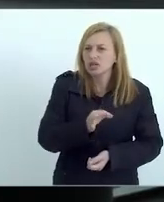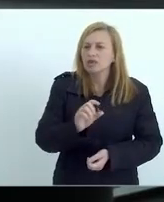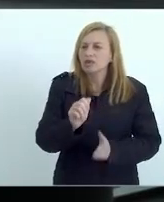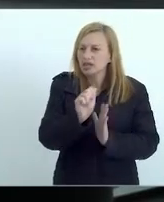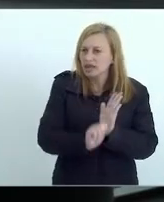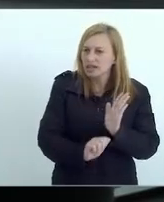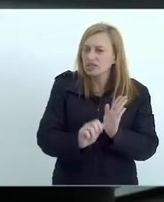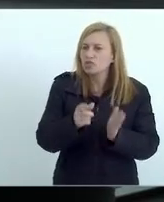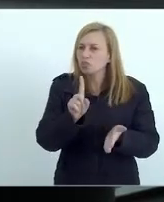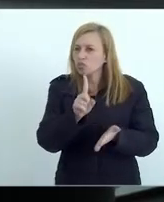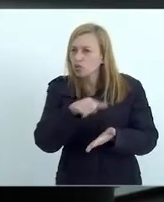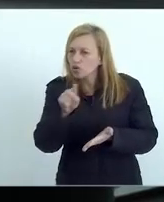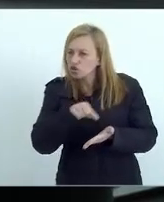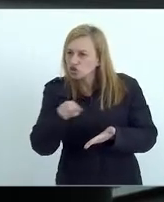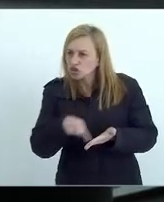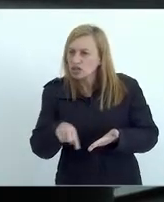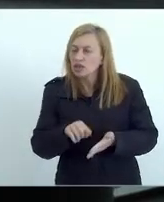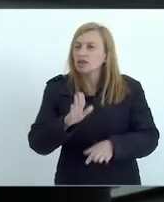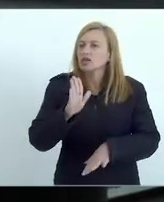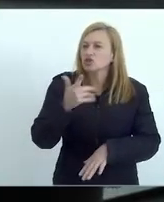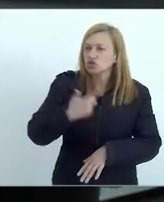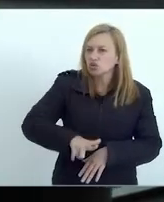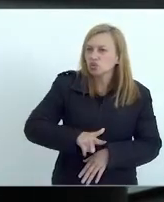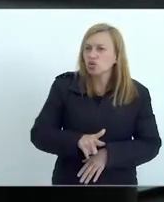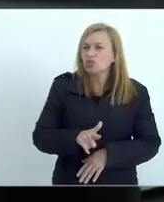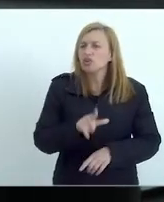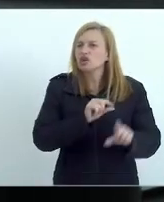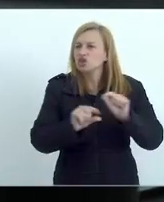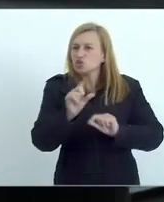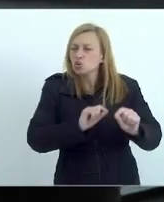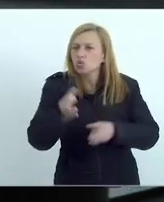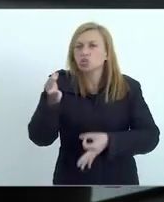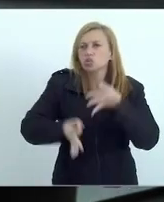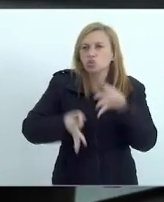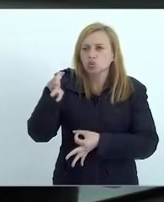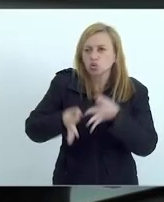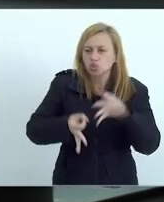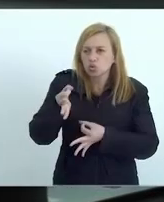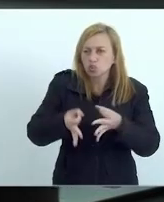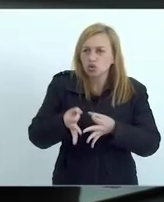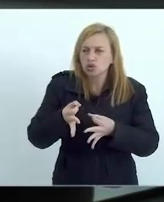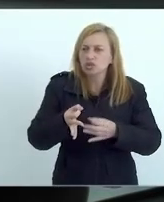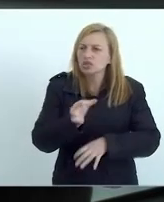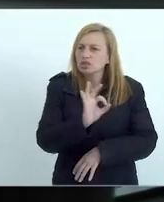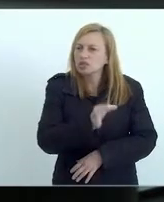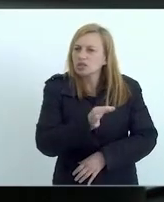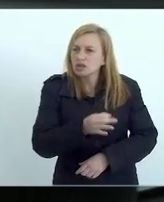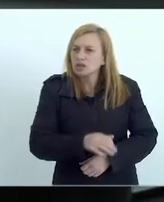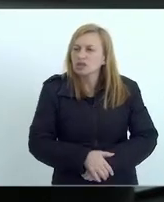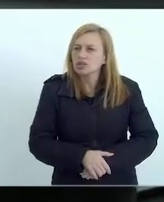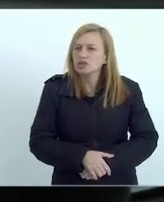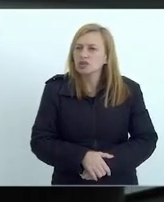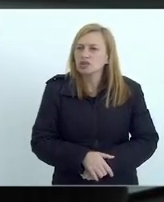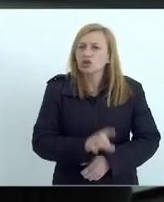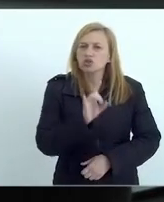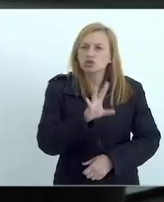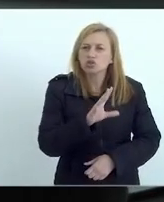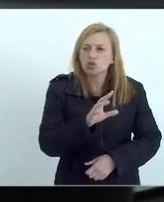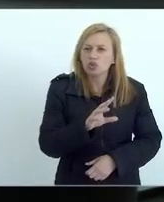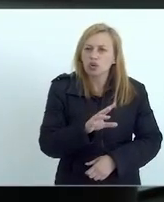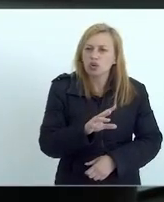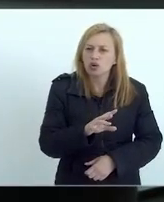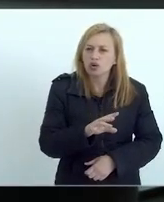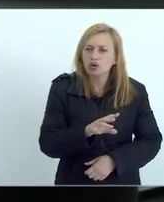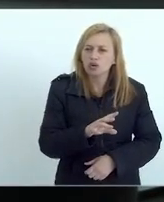a redação corrigida então mais uma vez as decisões judiciais foram proferidas favoravelmente apenas aos